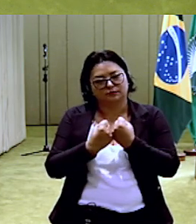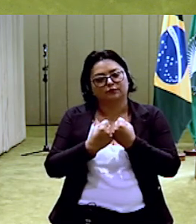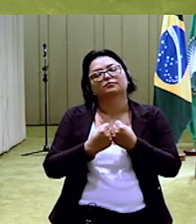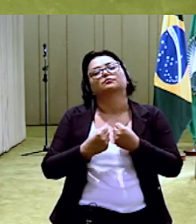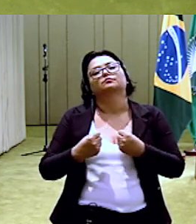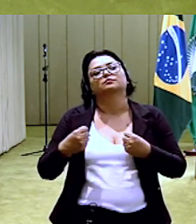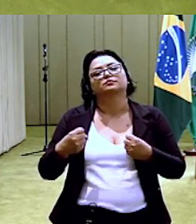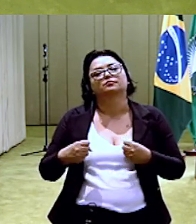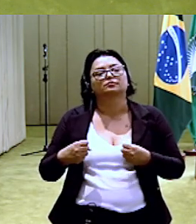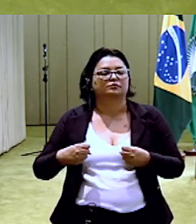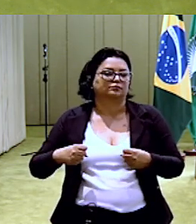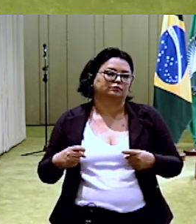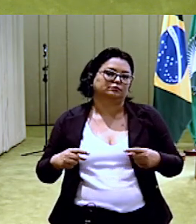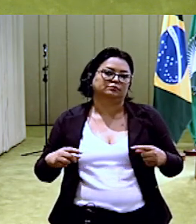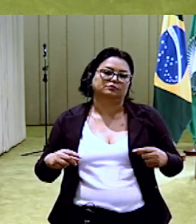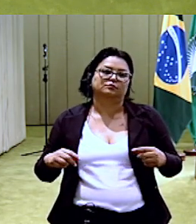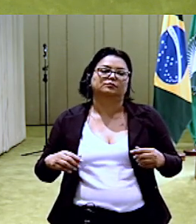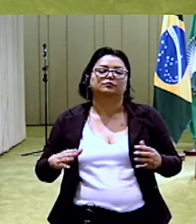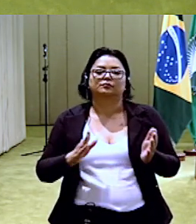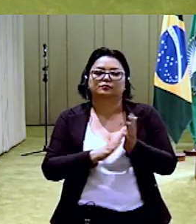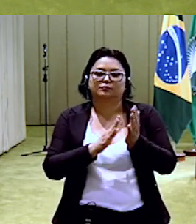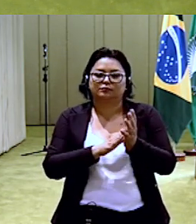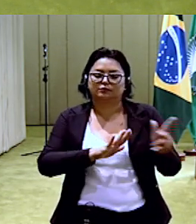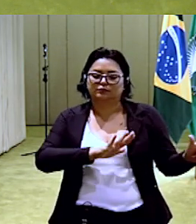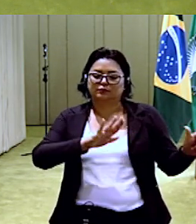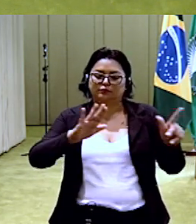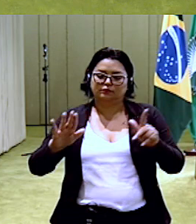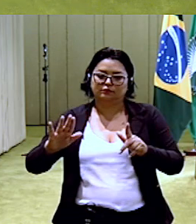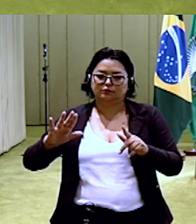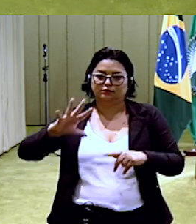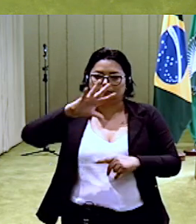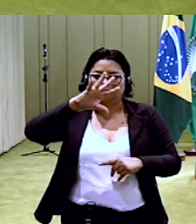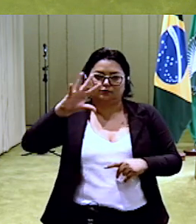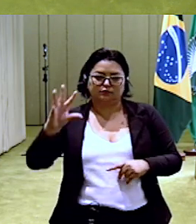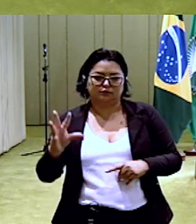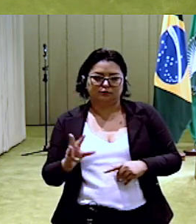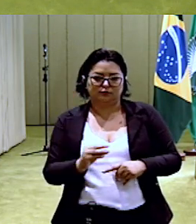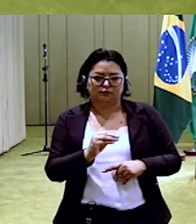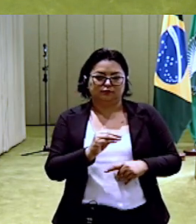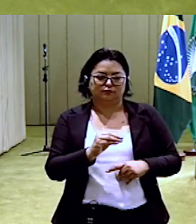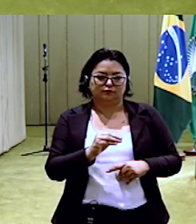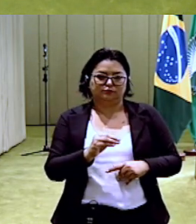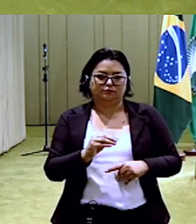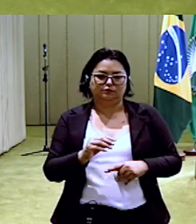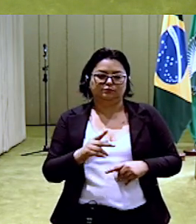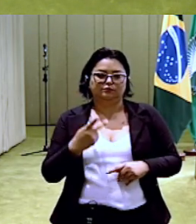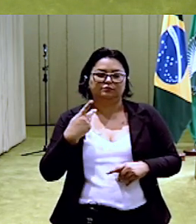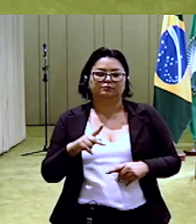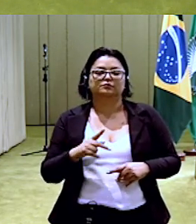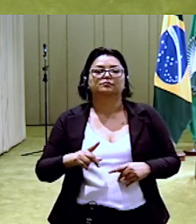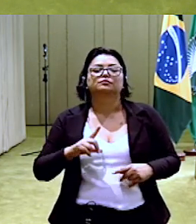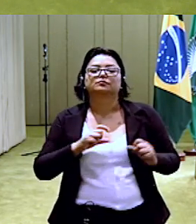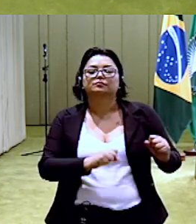feitos com relação à comemoração da Semana da África, mas com esse viés de abranger